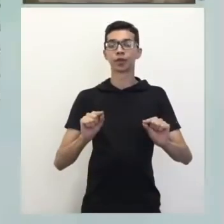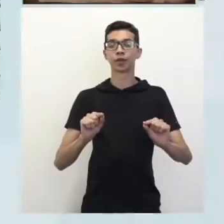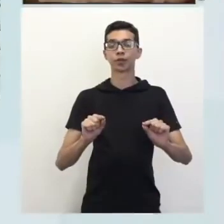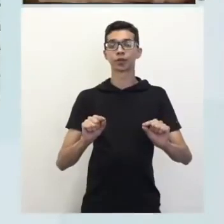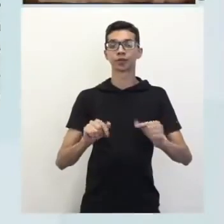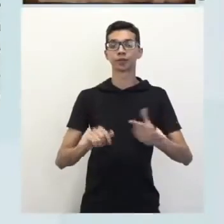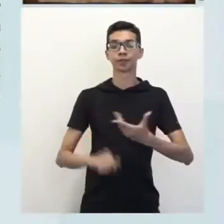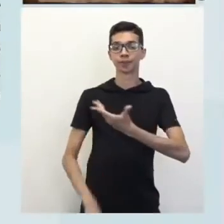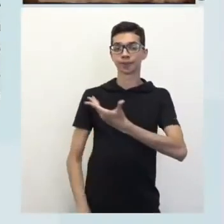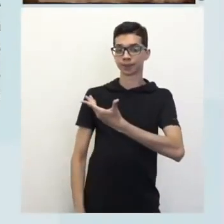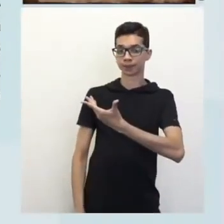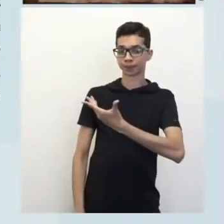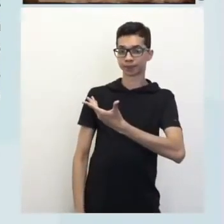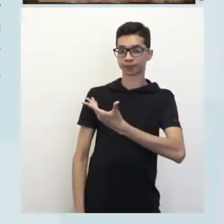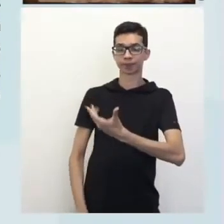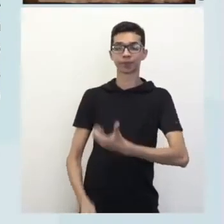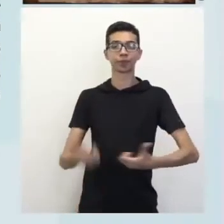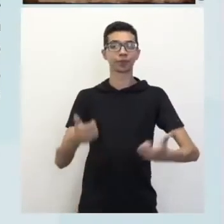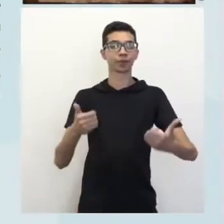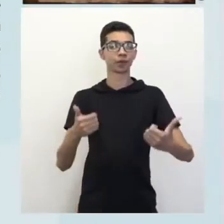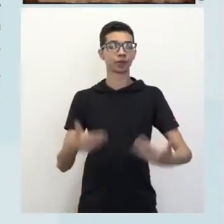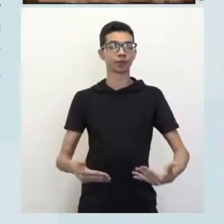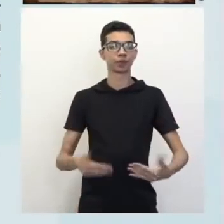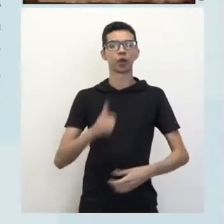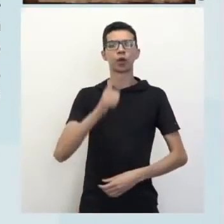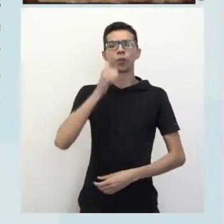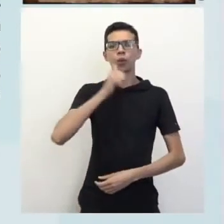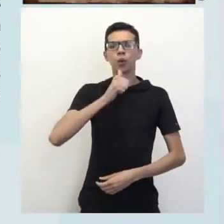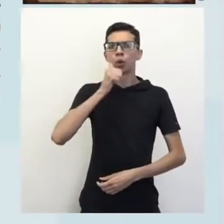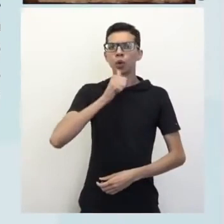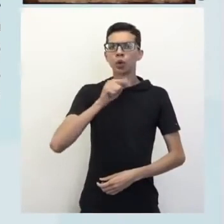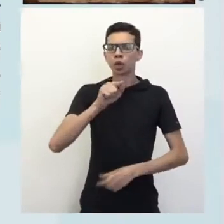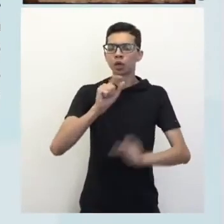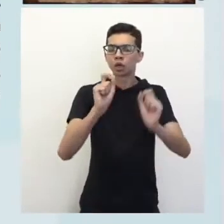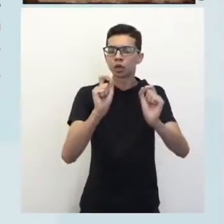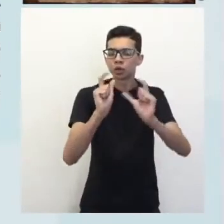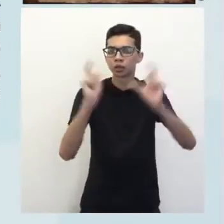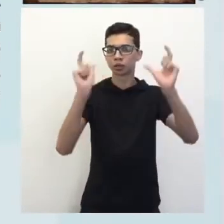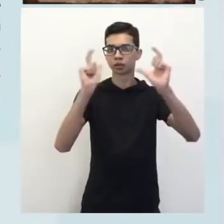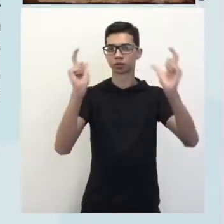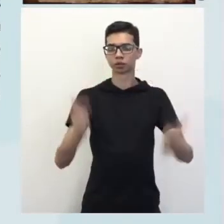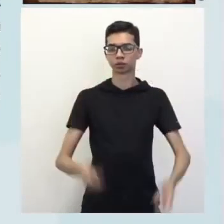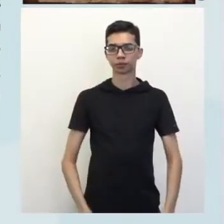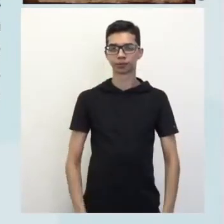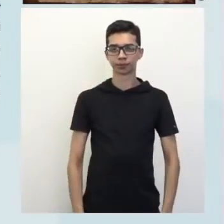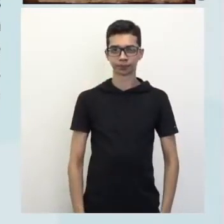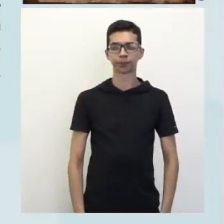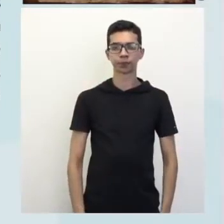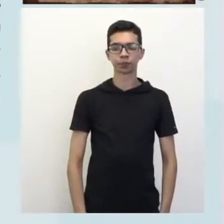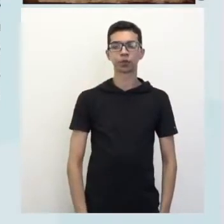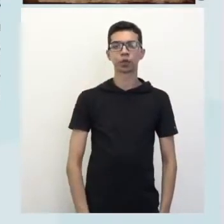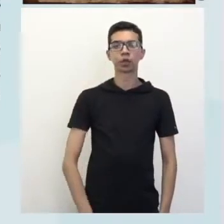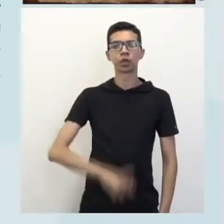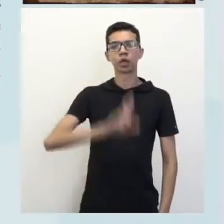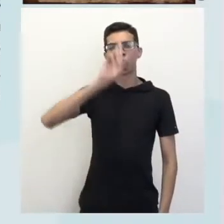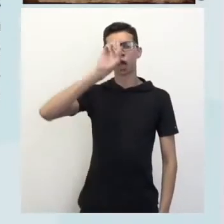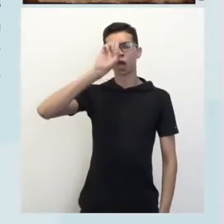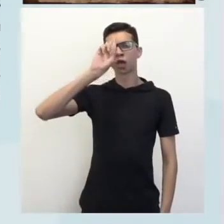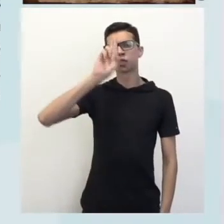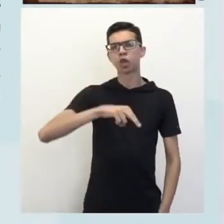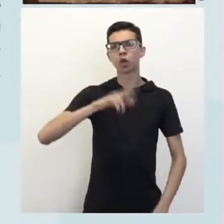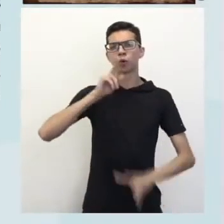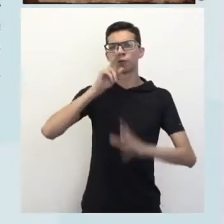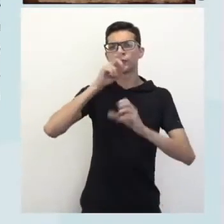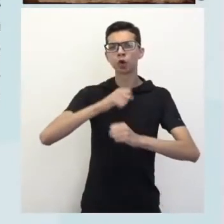assim, mulher, desperta. A força da razão se faz escutar em todo o universo. Reconhece